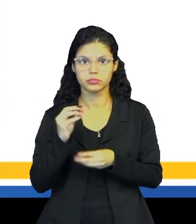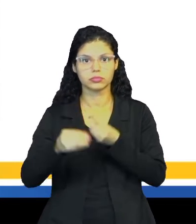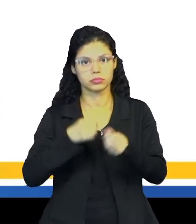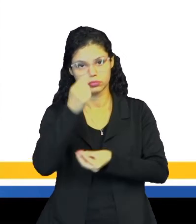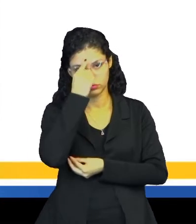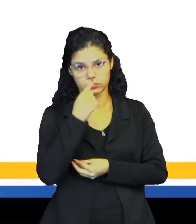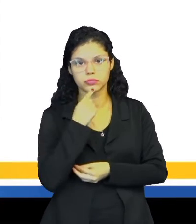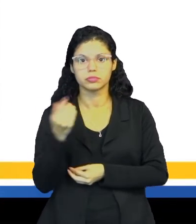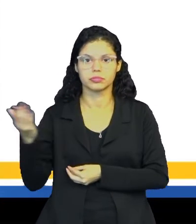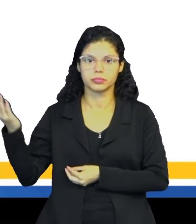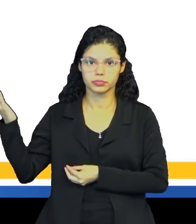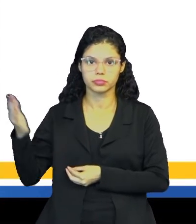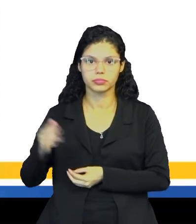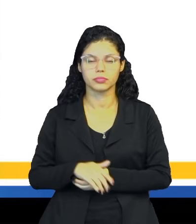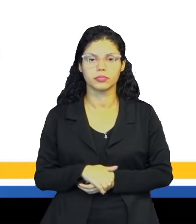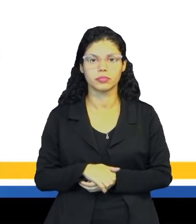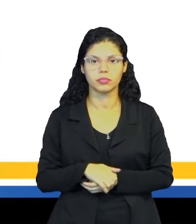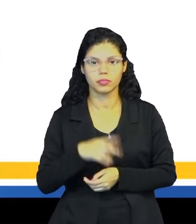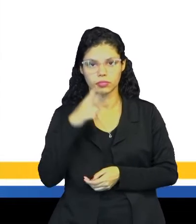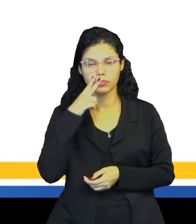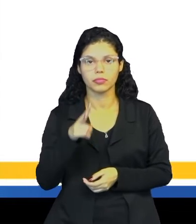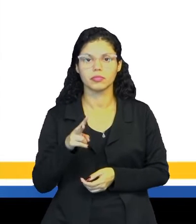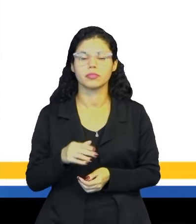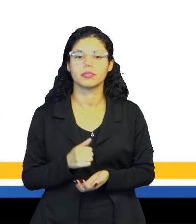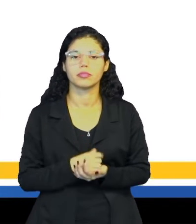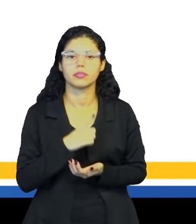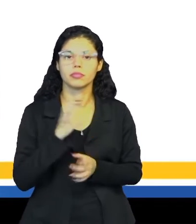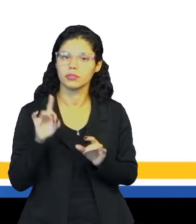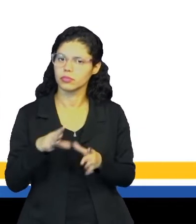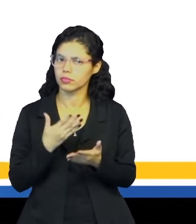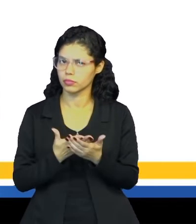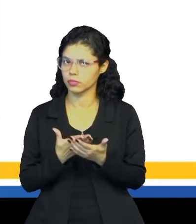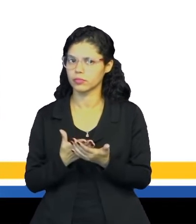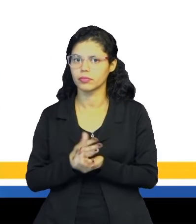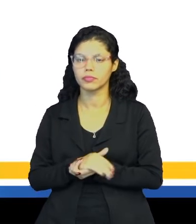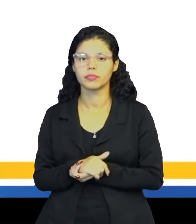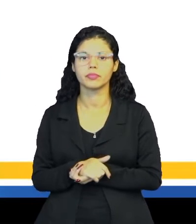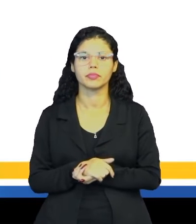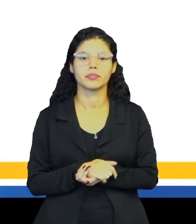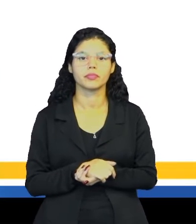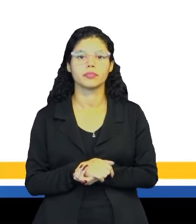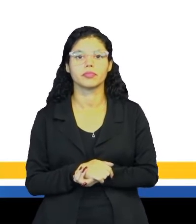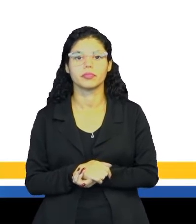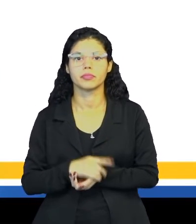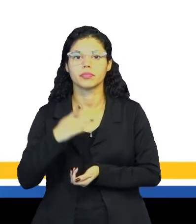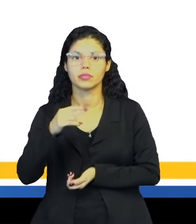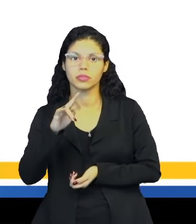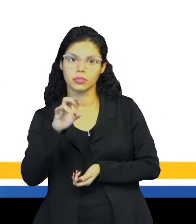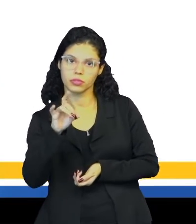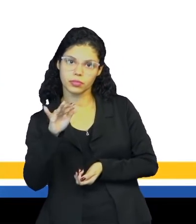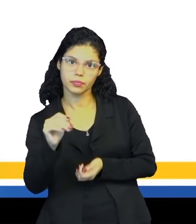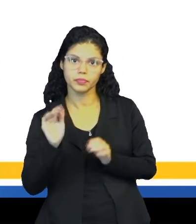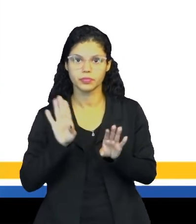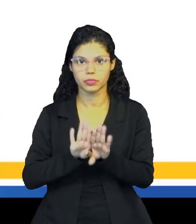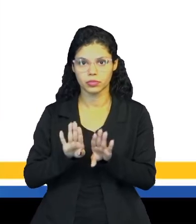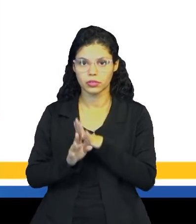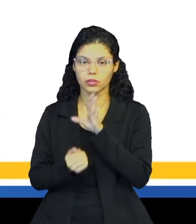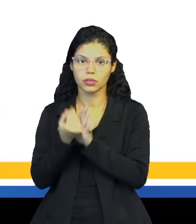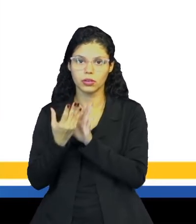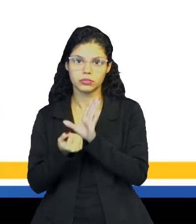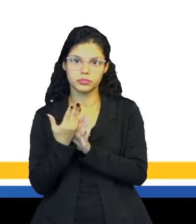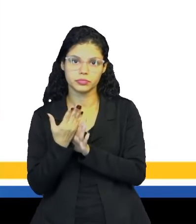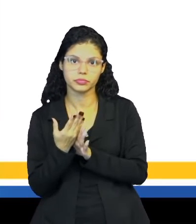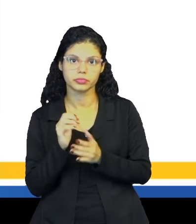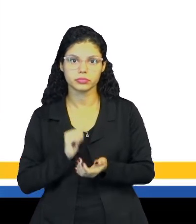conforme a figura que vocês estão vendo aí. Vocês já devem ter aprendido isso em últimas aulas. Os paramécios, eles fazem reprodução sexuada,